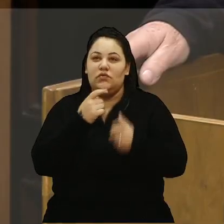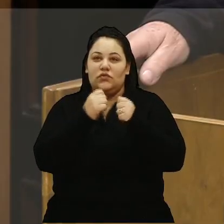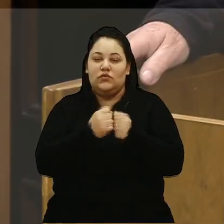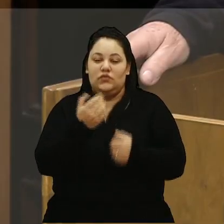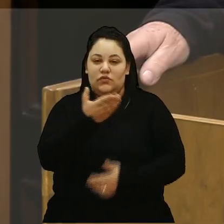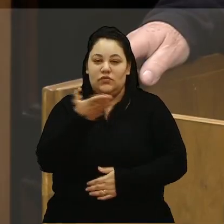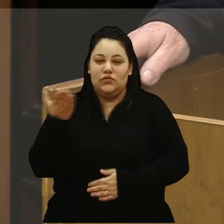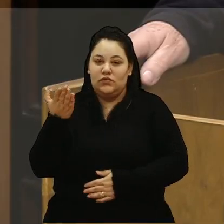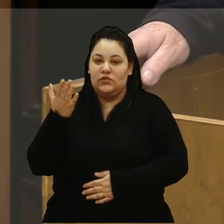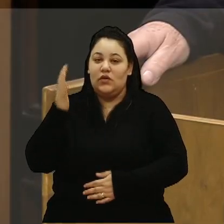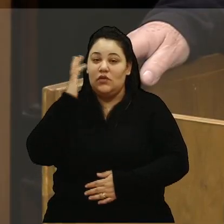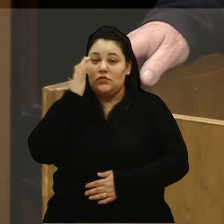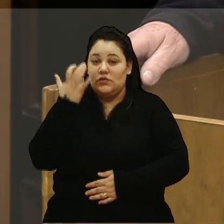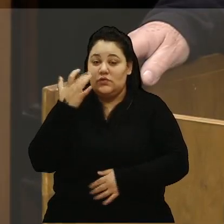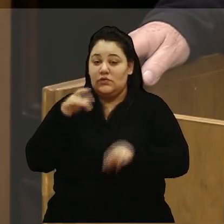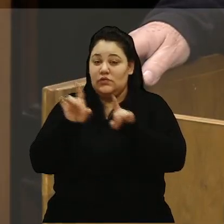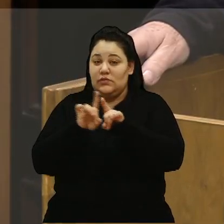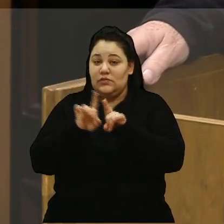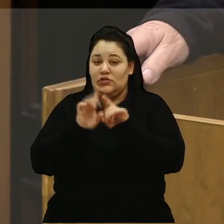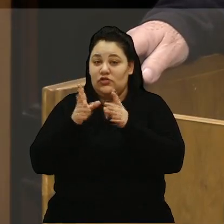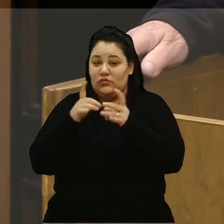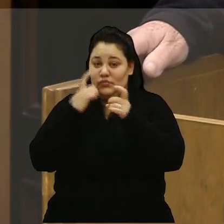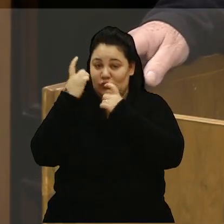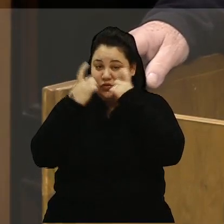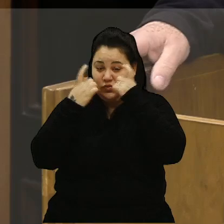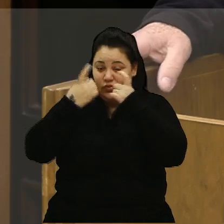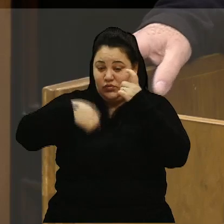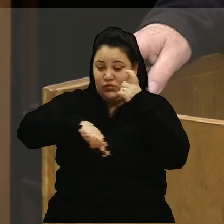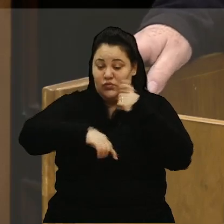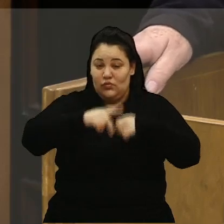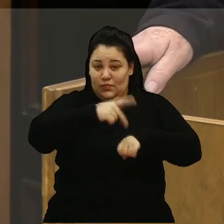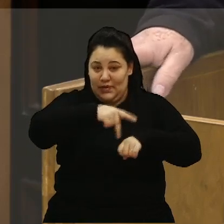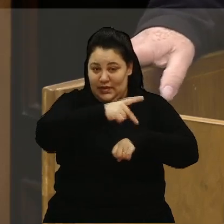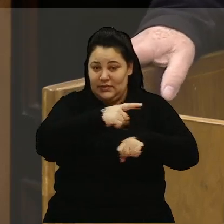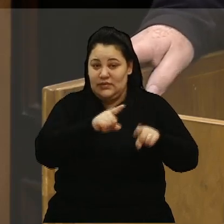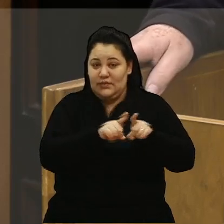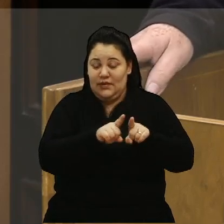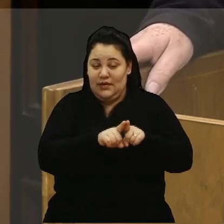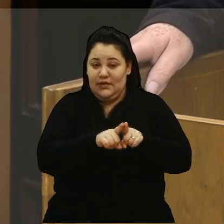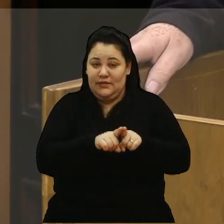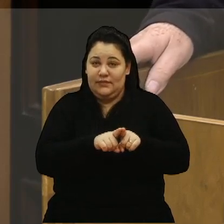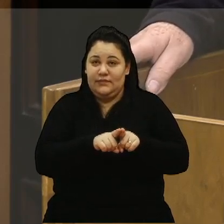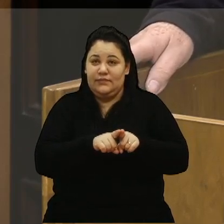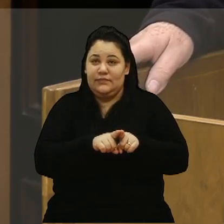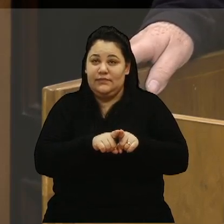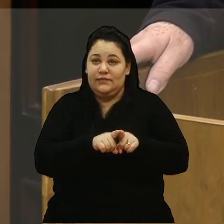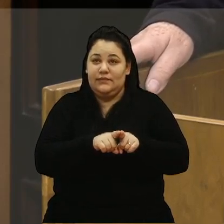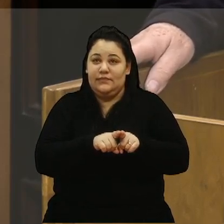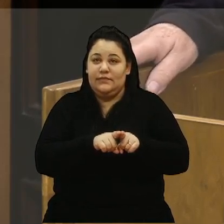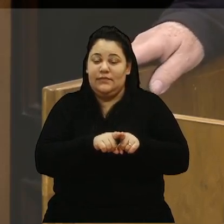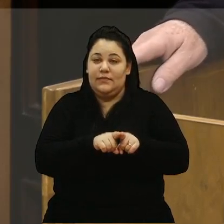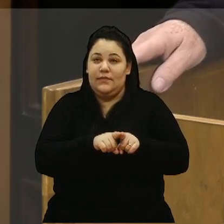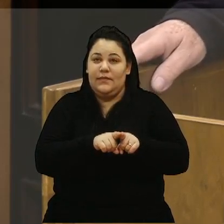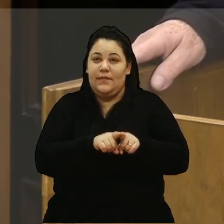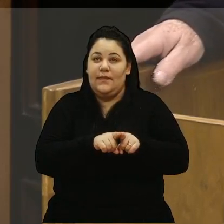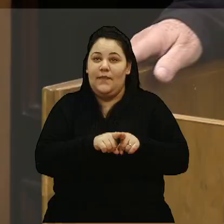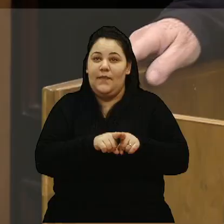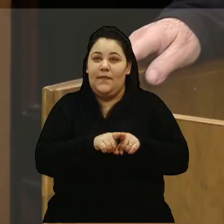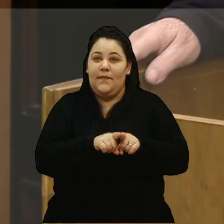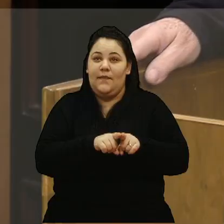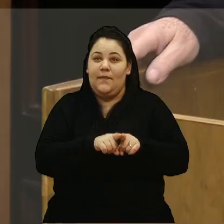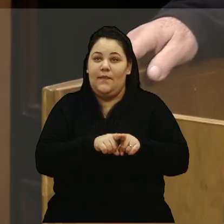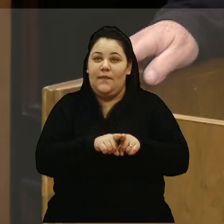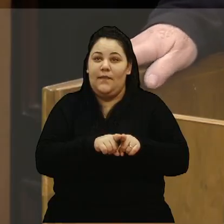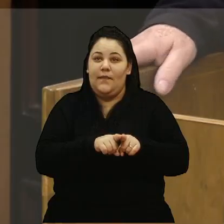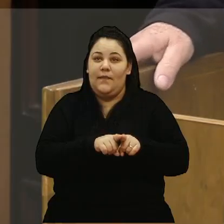acontecimentos que preocupam nosso país e que nos levam a